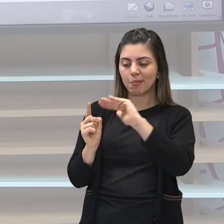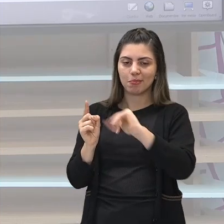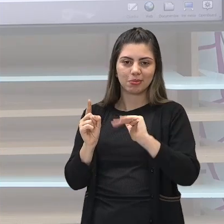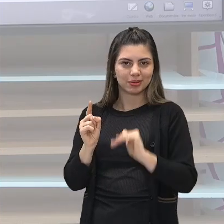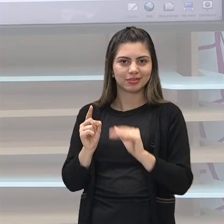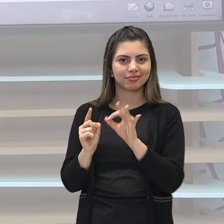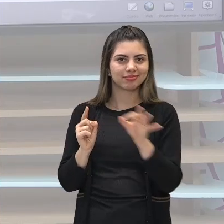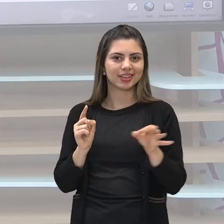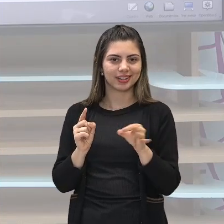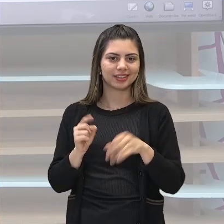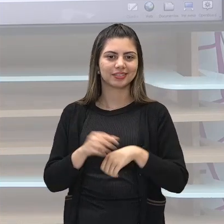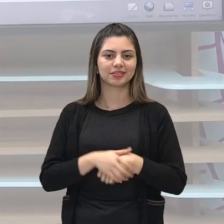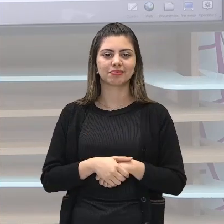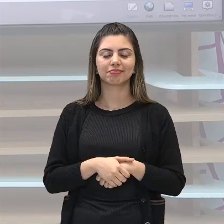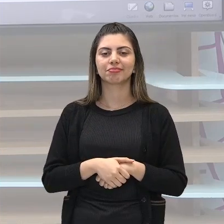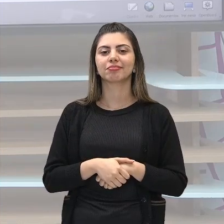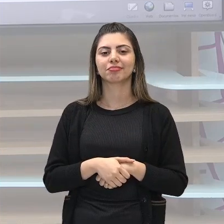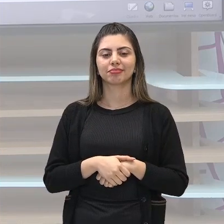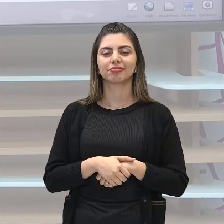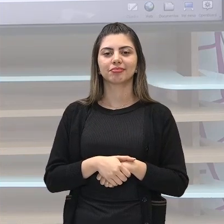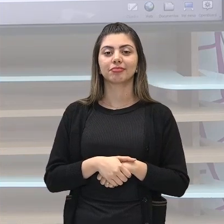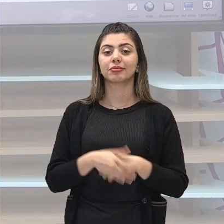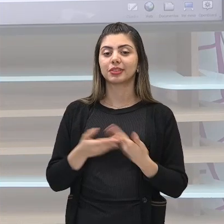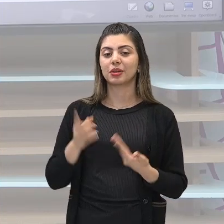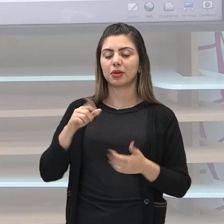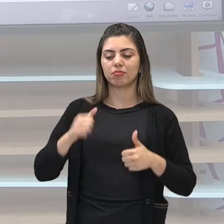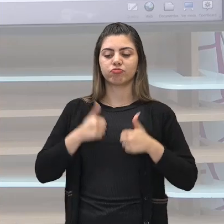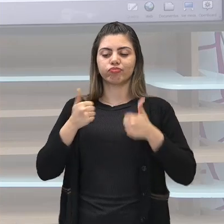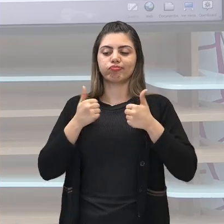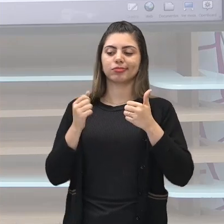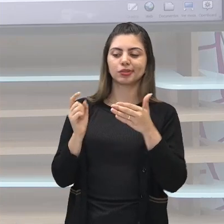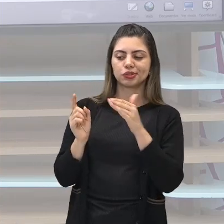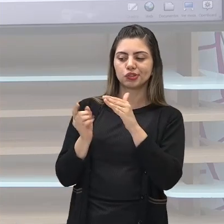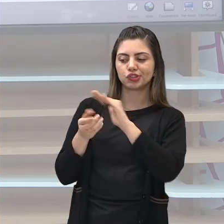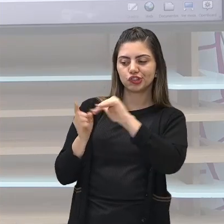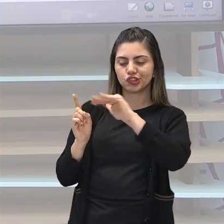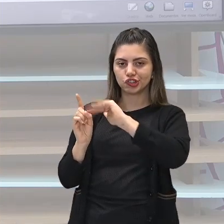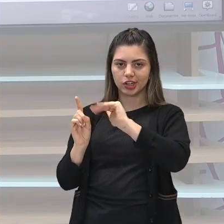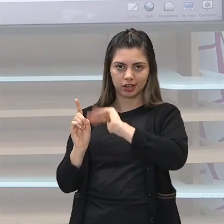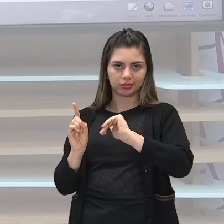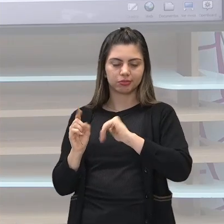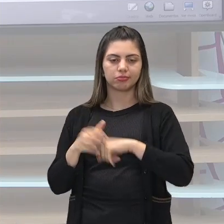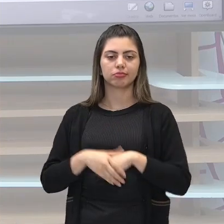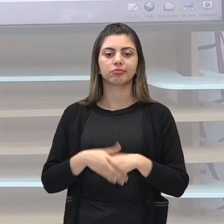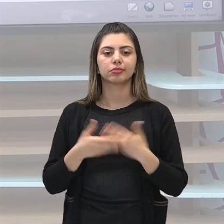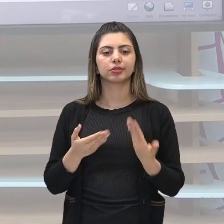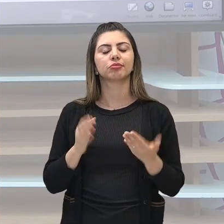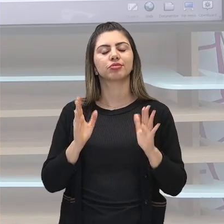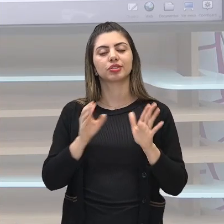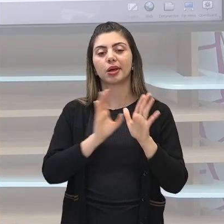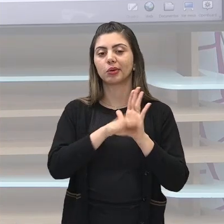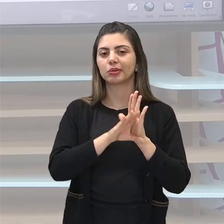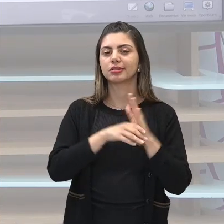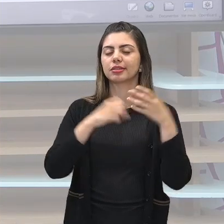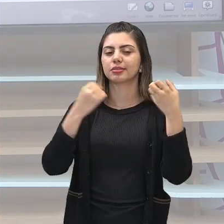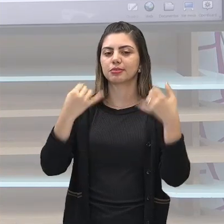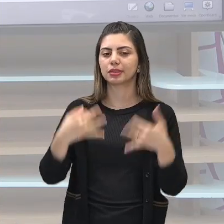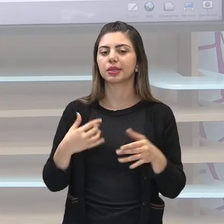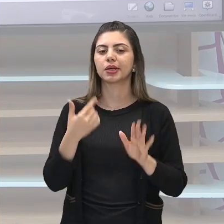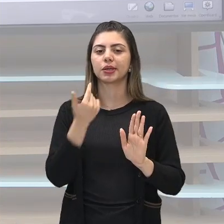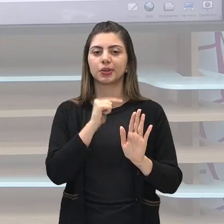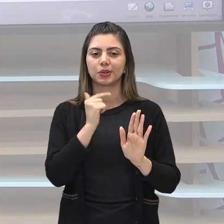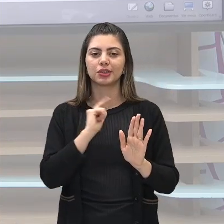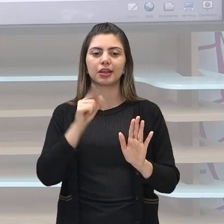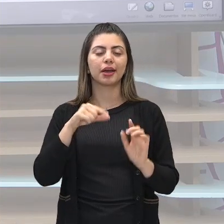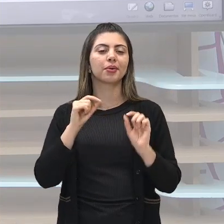tirado a ganância do português. Pois bem, já vimos que o conceito de ironia é o contrário